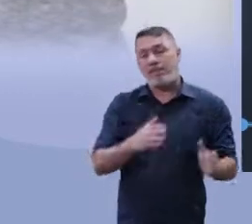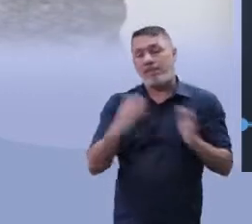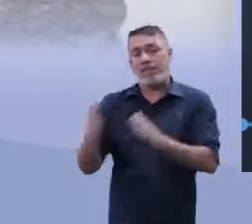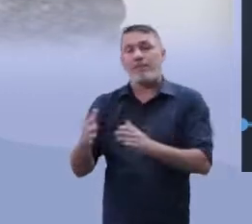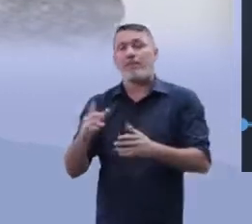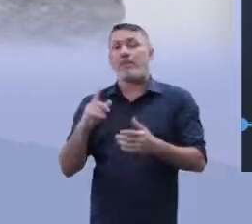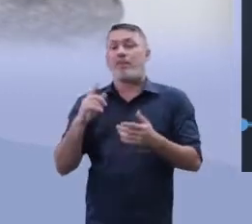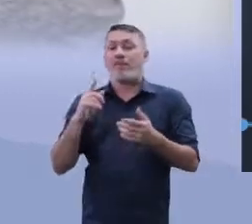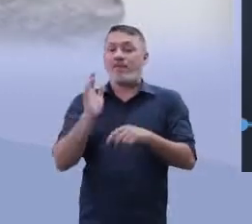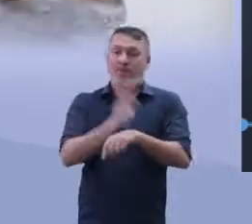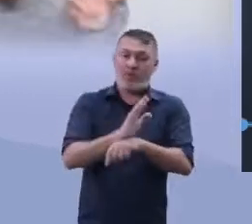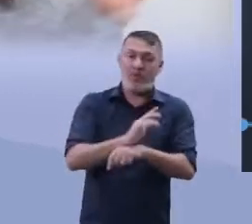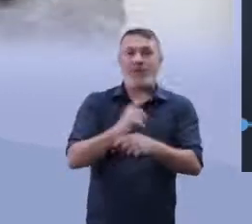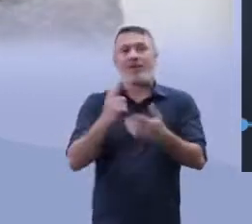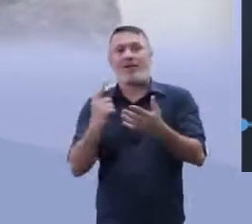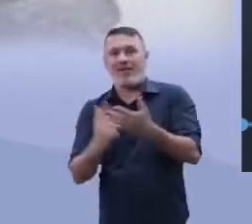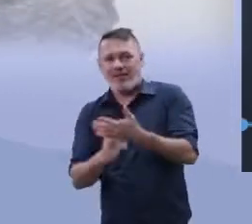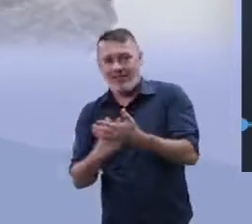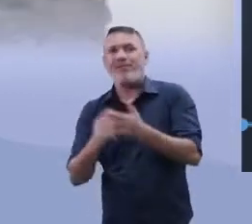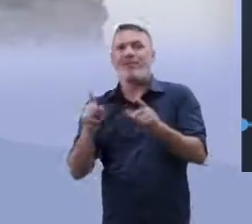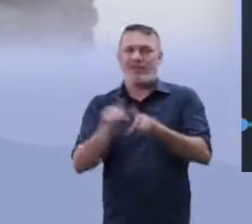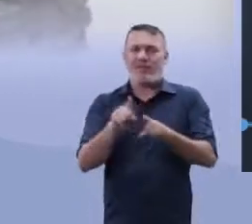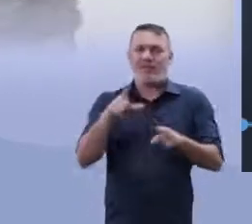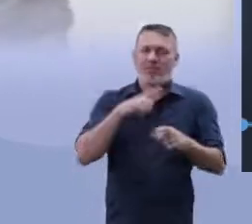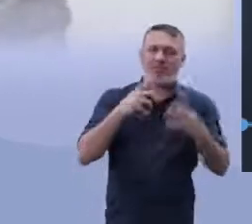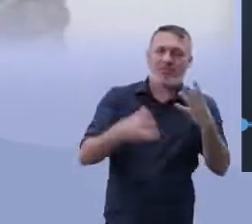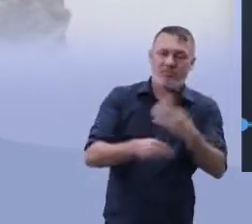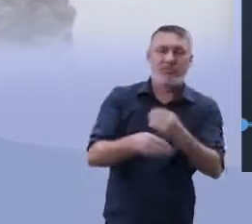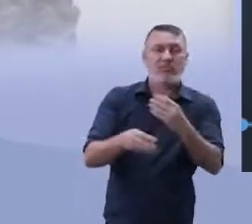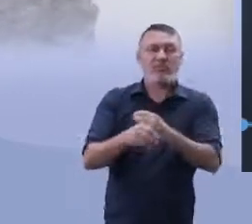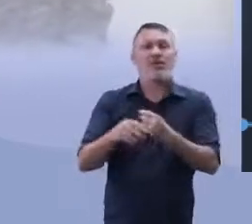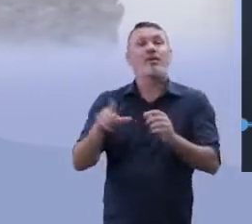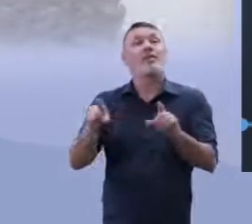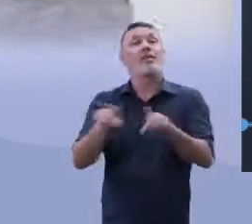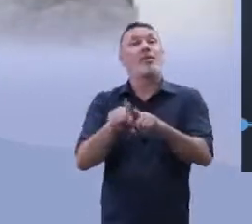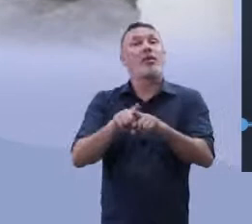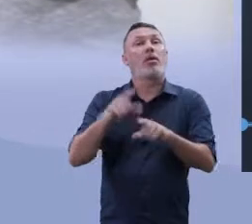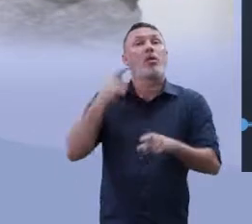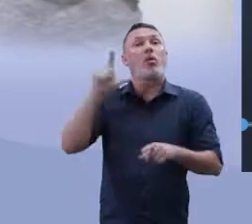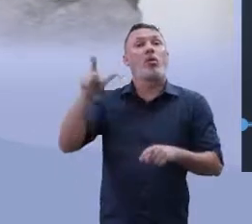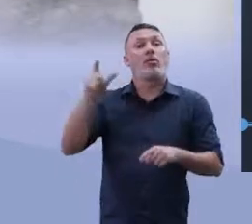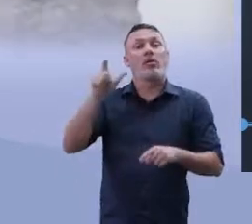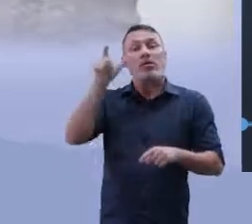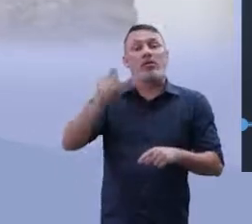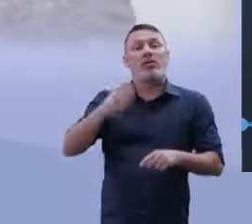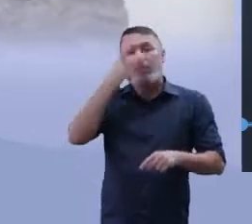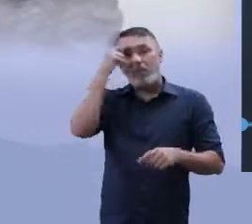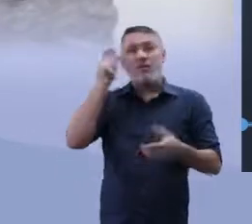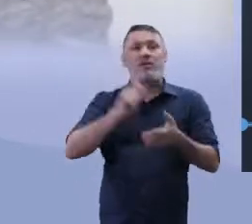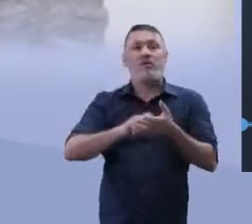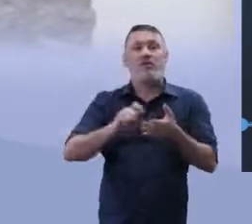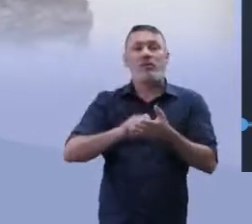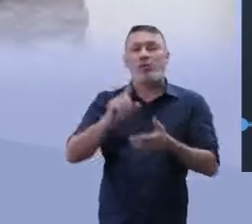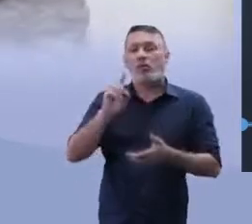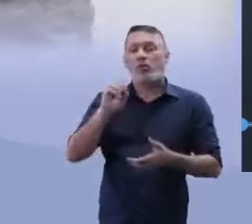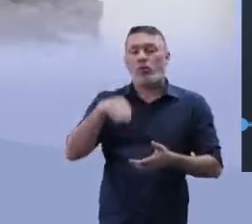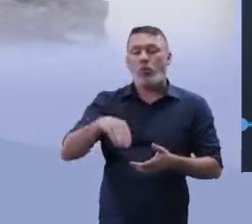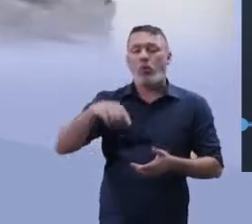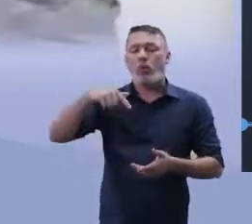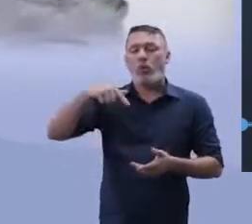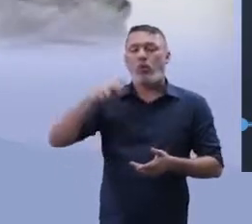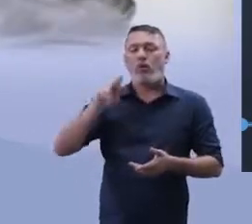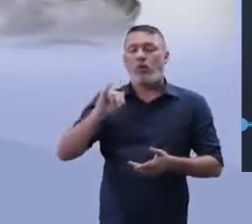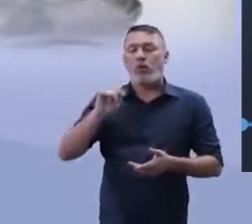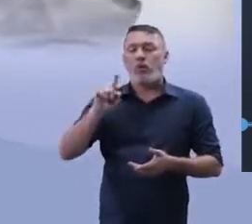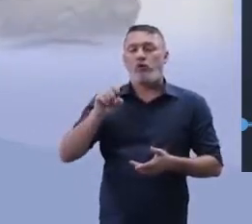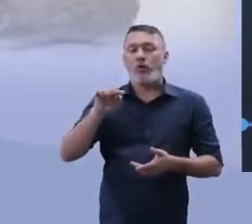Dom Quixote. Miguel de Cervantes, ao escrever Dom Quixote também, ele estava preso, tá, gente? Miguel de Cervantes, ao escrever o livro Dom